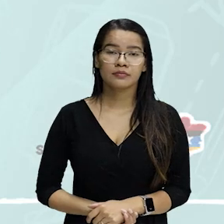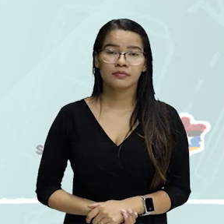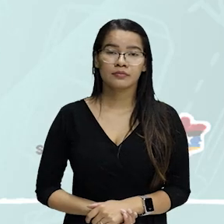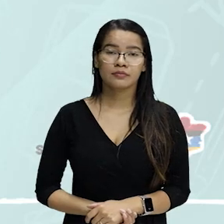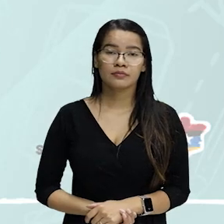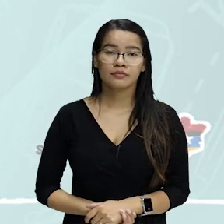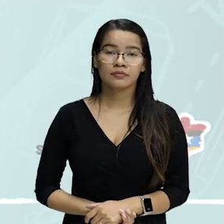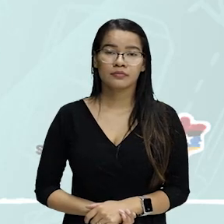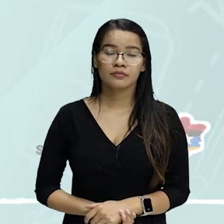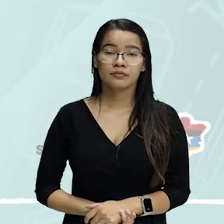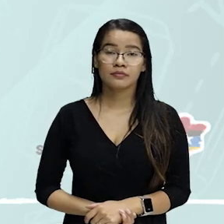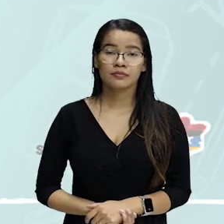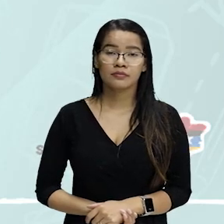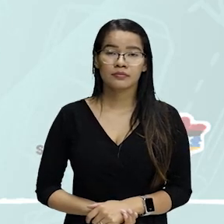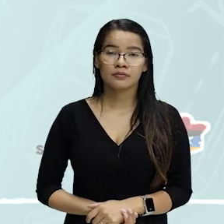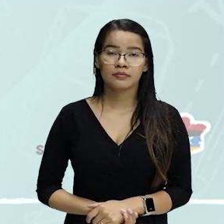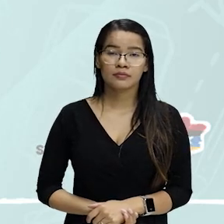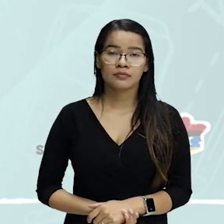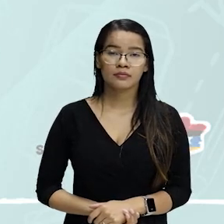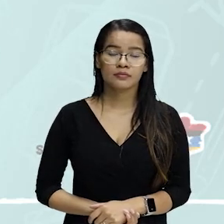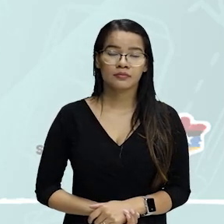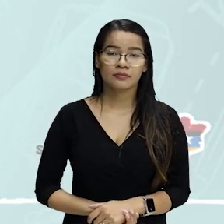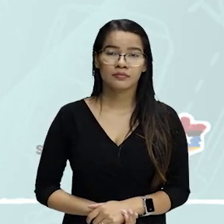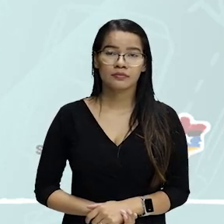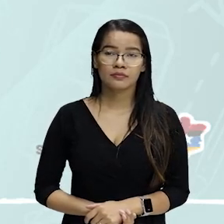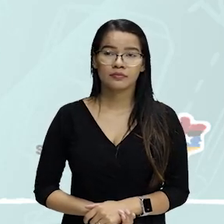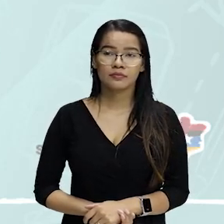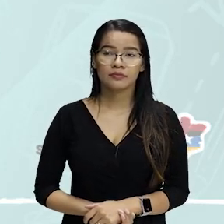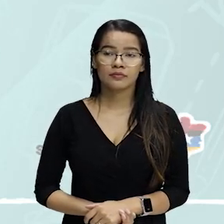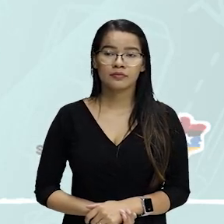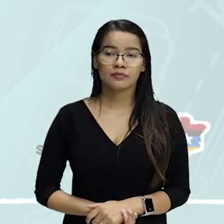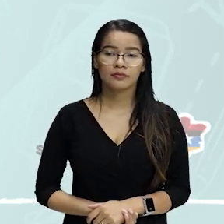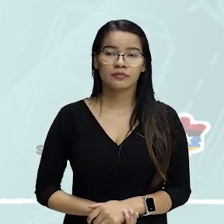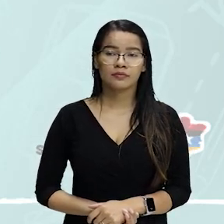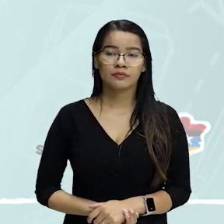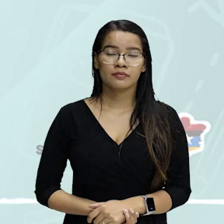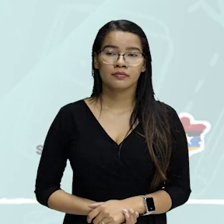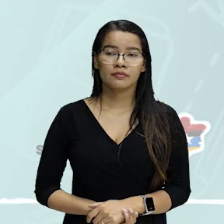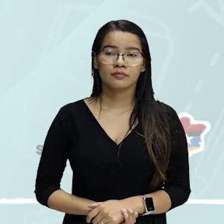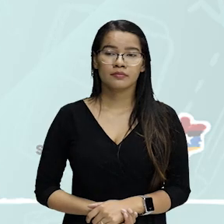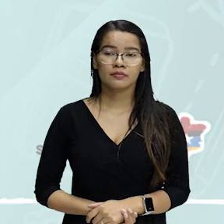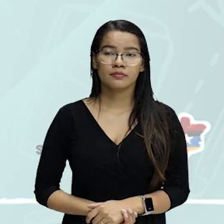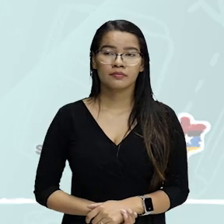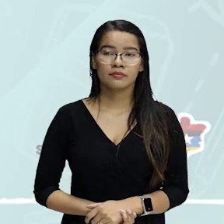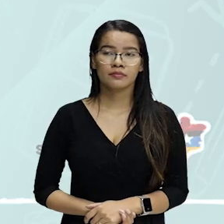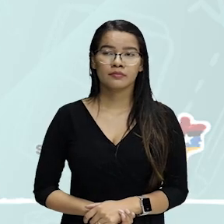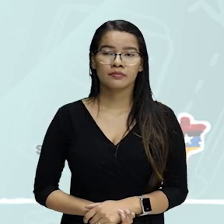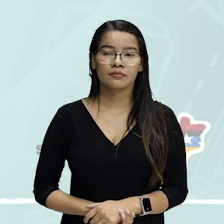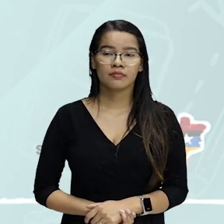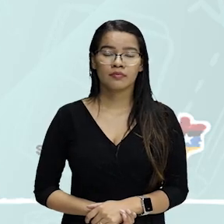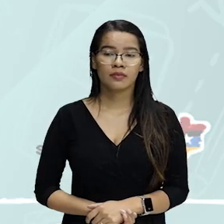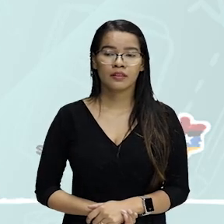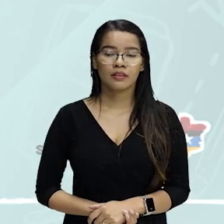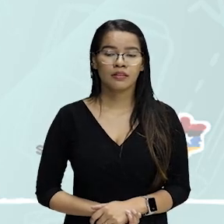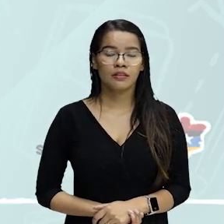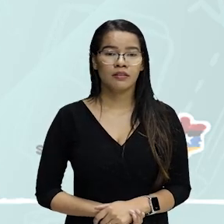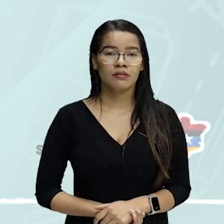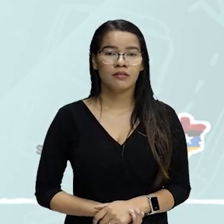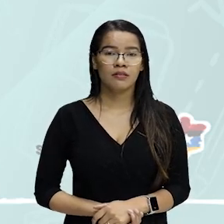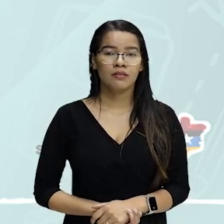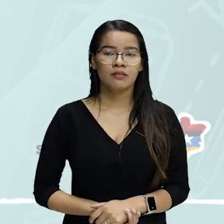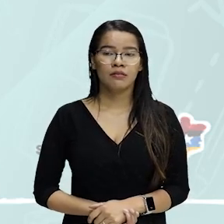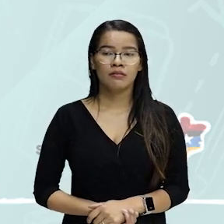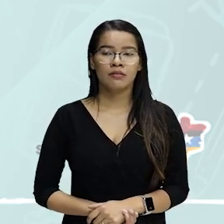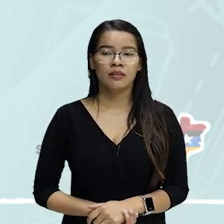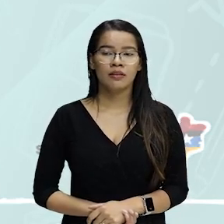fina e bela. Eis, diz Polites, chefe que eu mais prezava, no alto, amigos, mulher ou deusa tece,